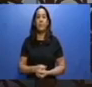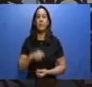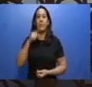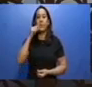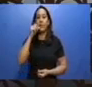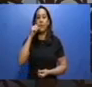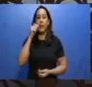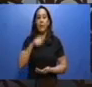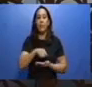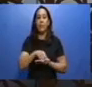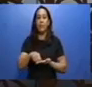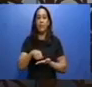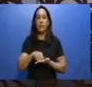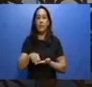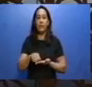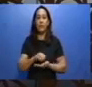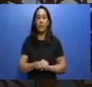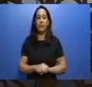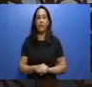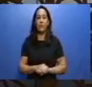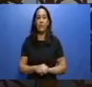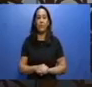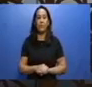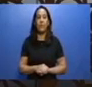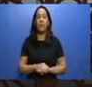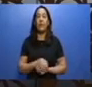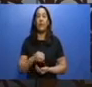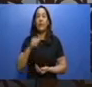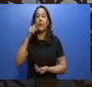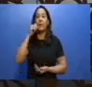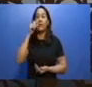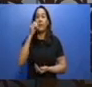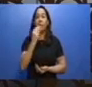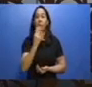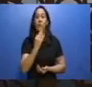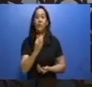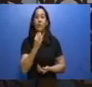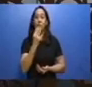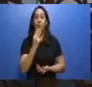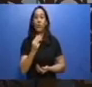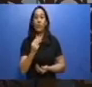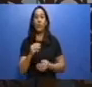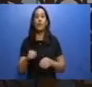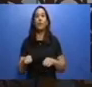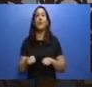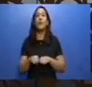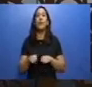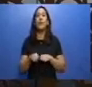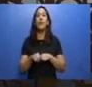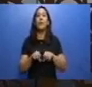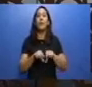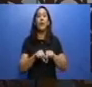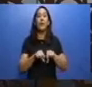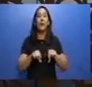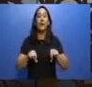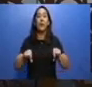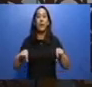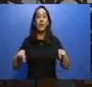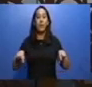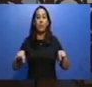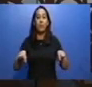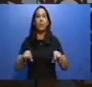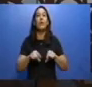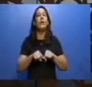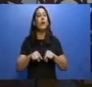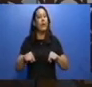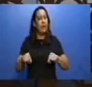Lápis e borracha, lápis de cor e régua, olha só, isso aqui é muito importante, tá?